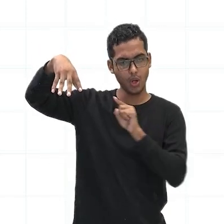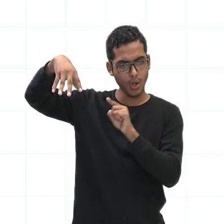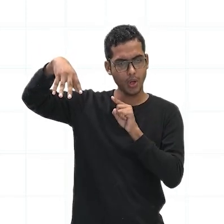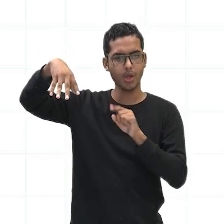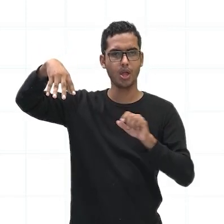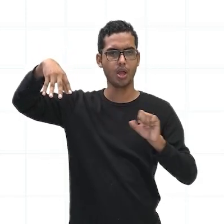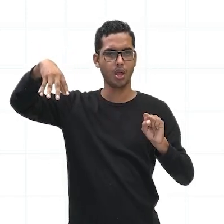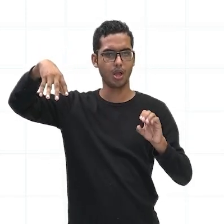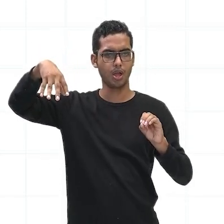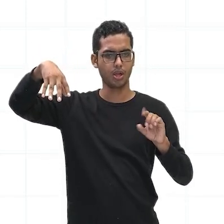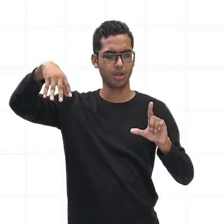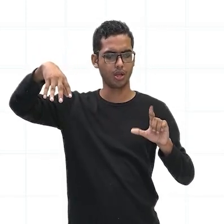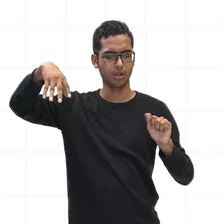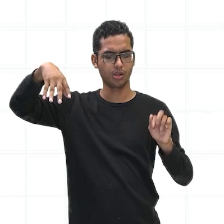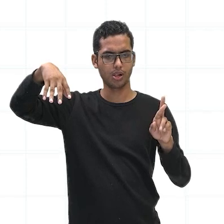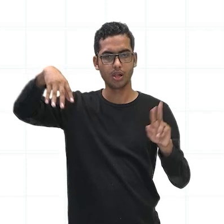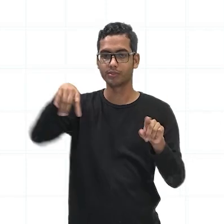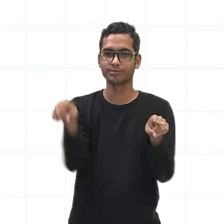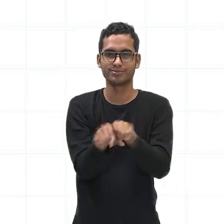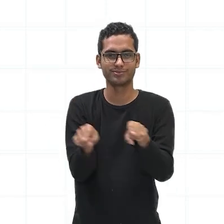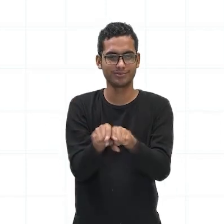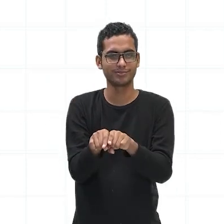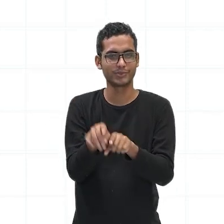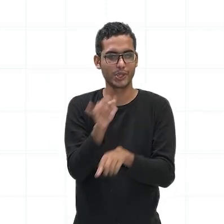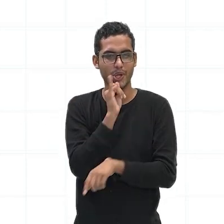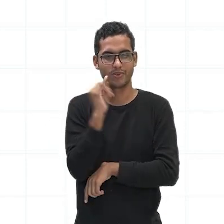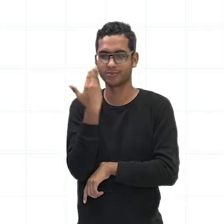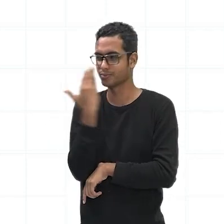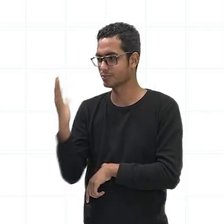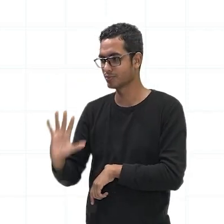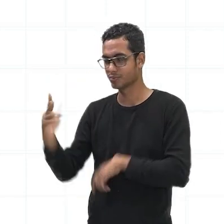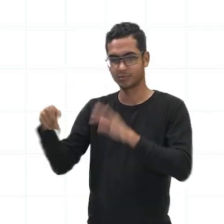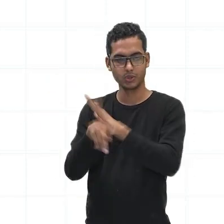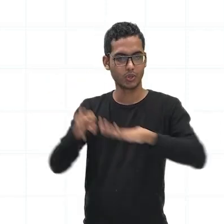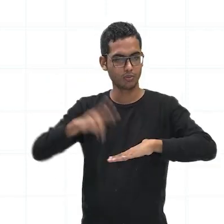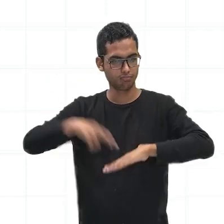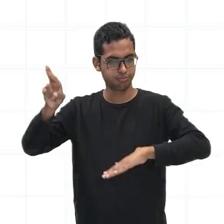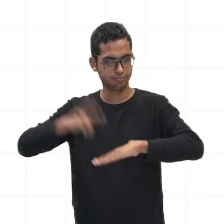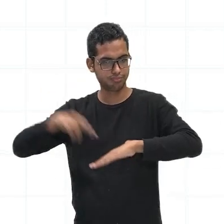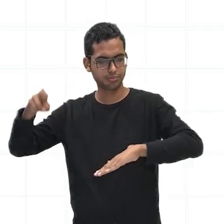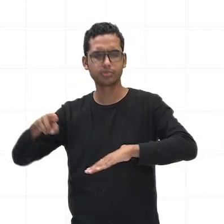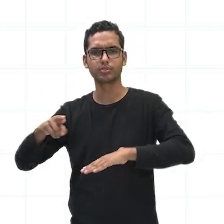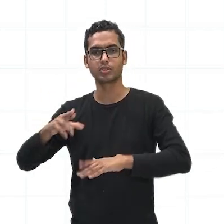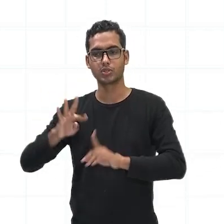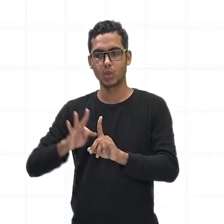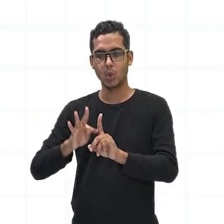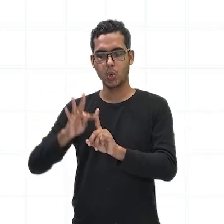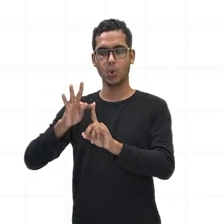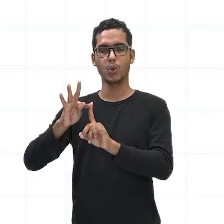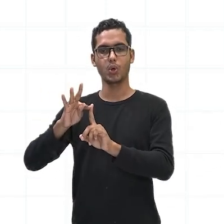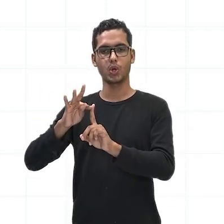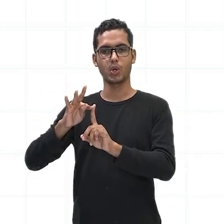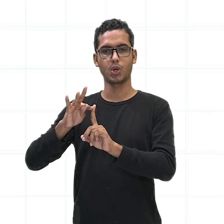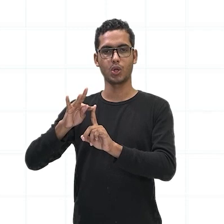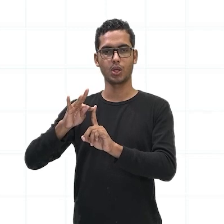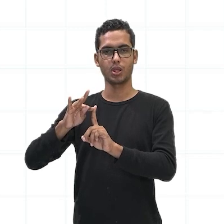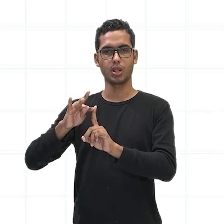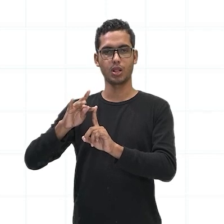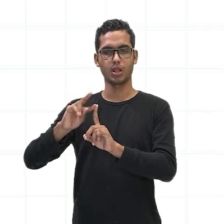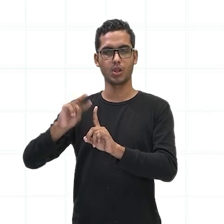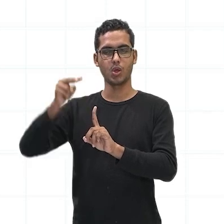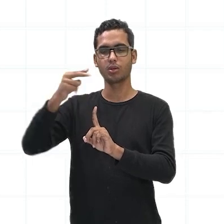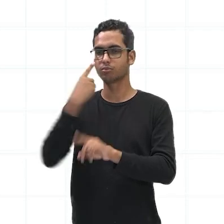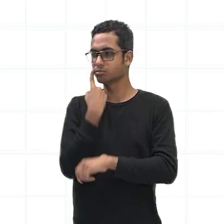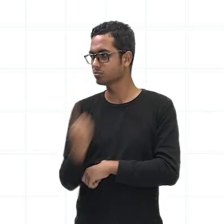temos no detalhe, no círculo, as lâmpadas de filamento e ao lado, né, aquelas placas de captação ali da luz solar